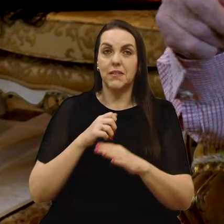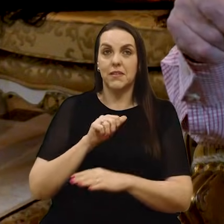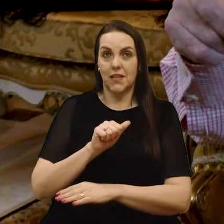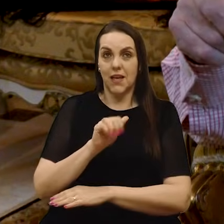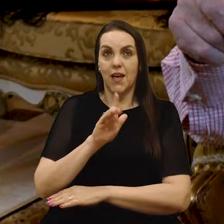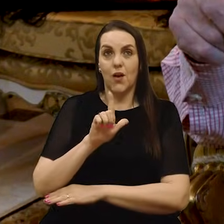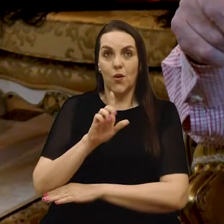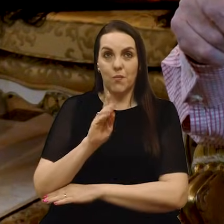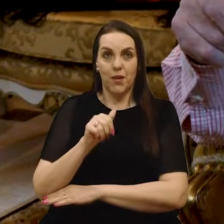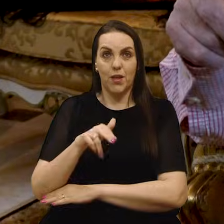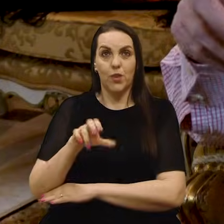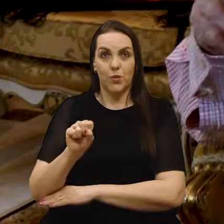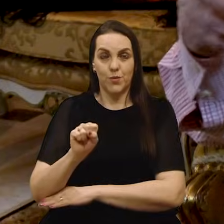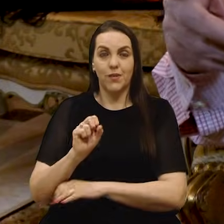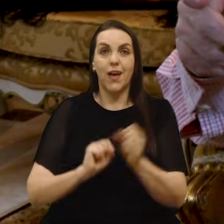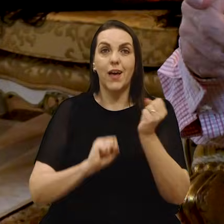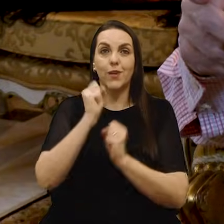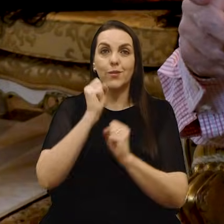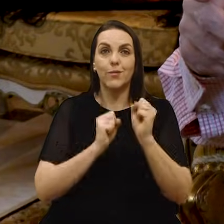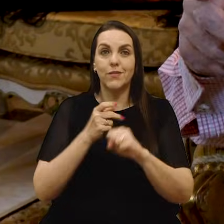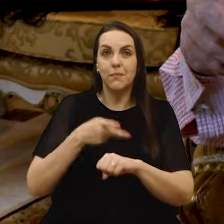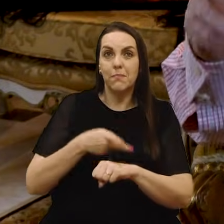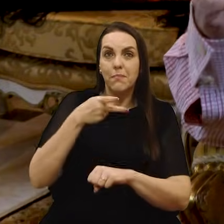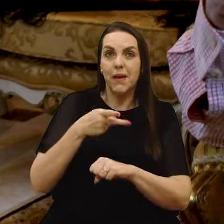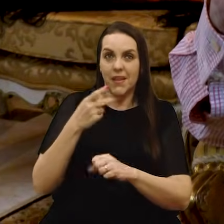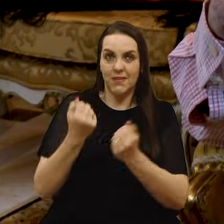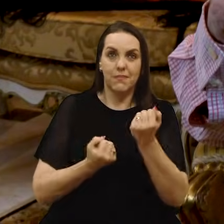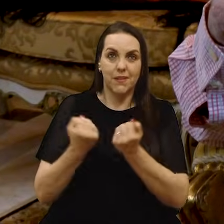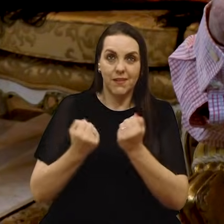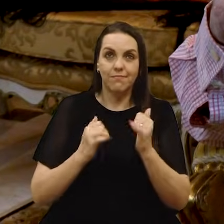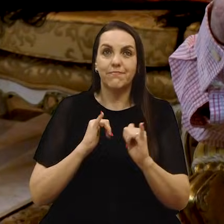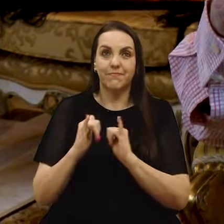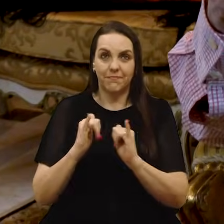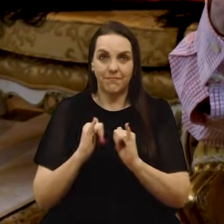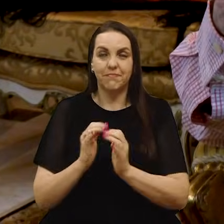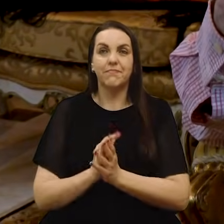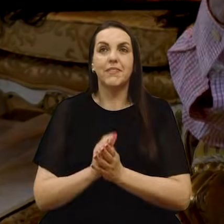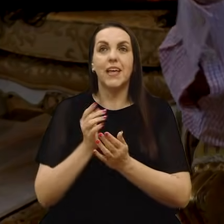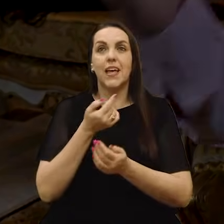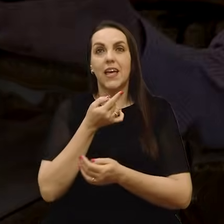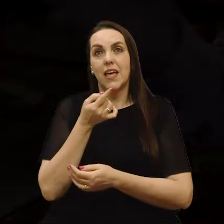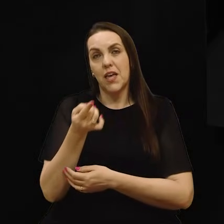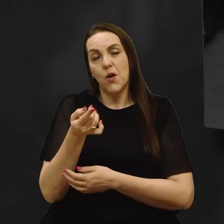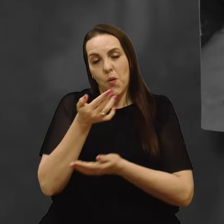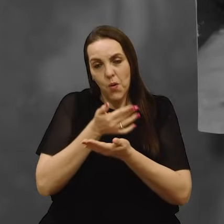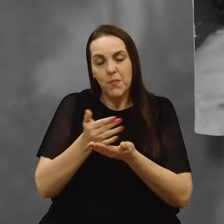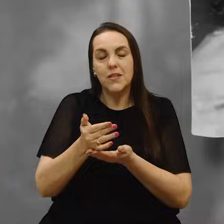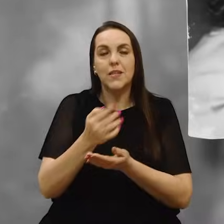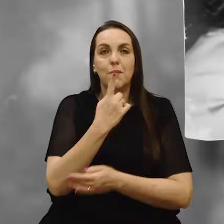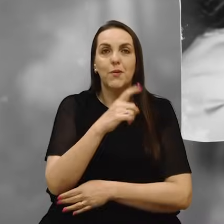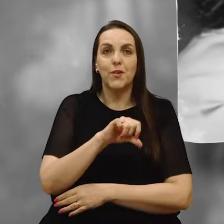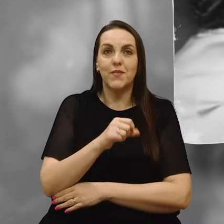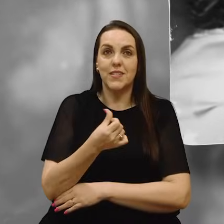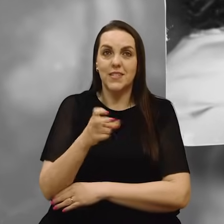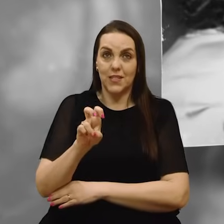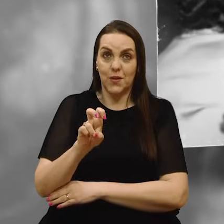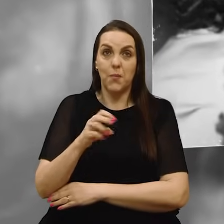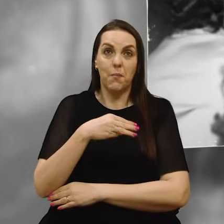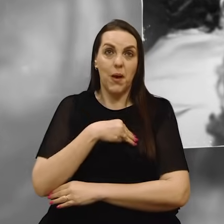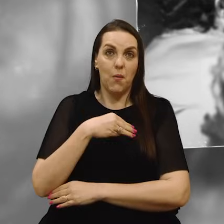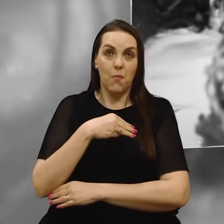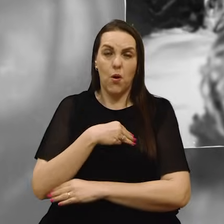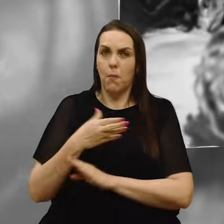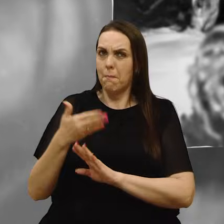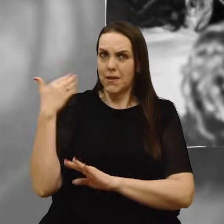nessa empresa Álvaros, que é a indústria de autopeças. E de 65 em diante, eu comecei na